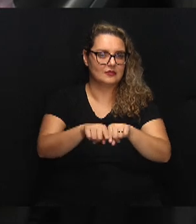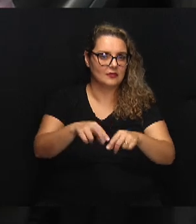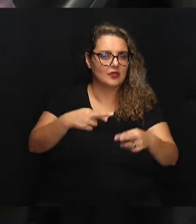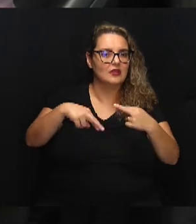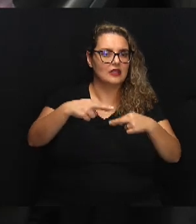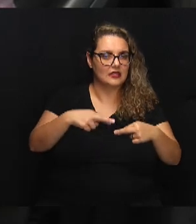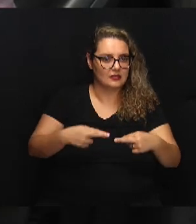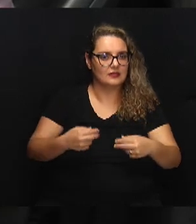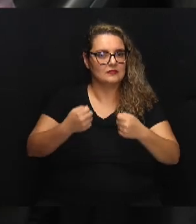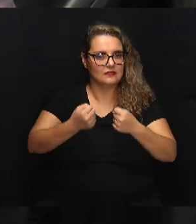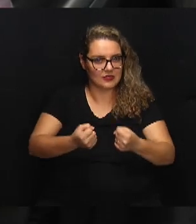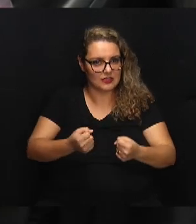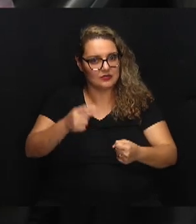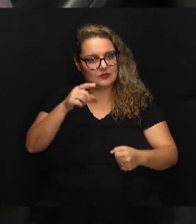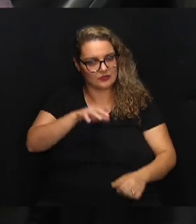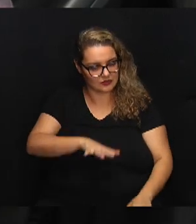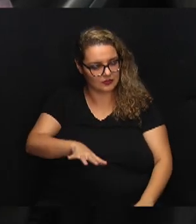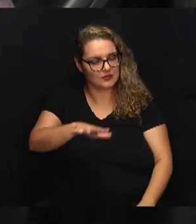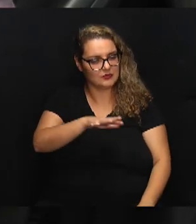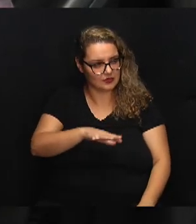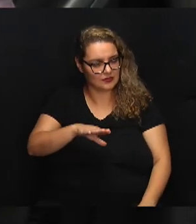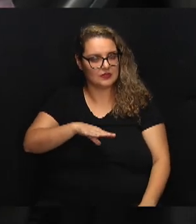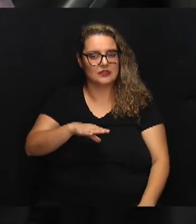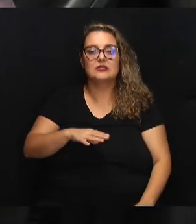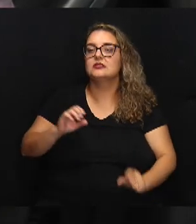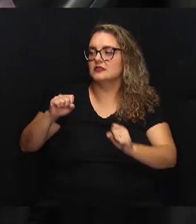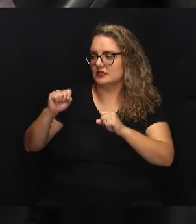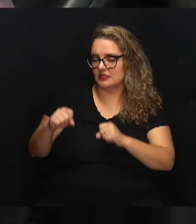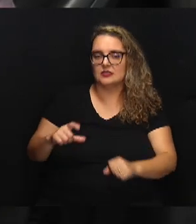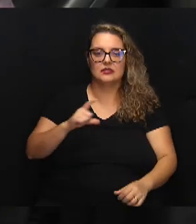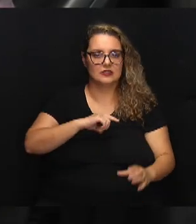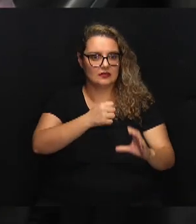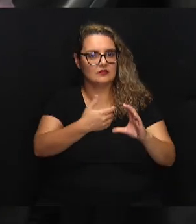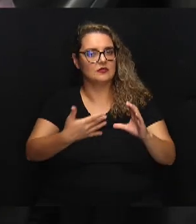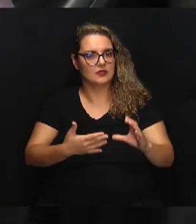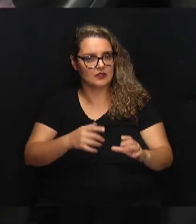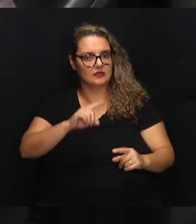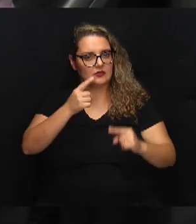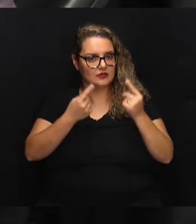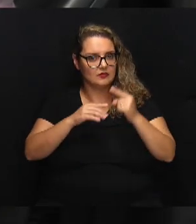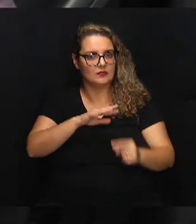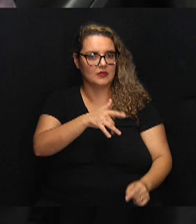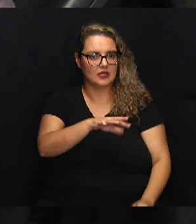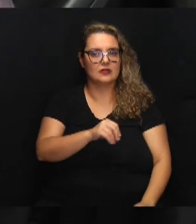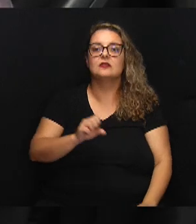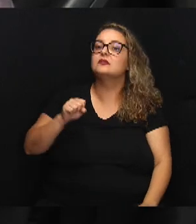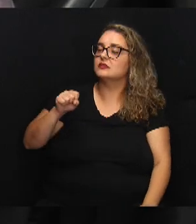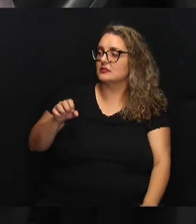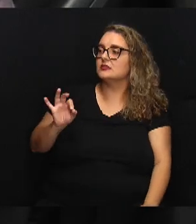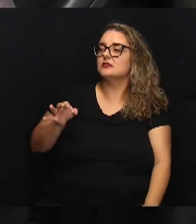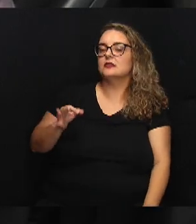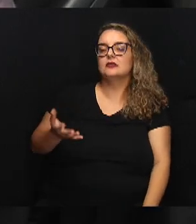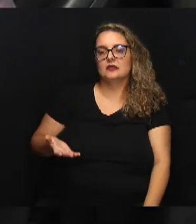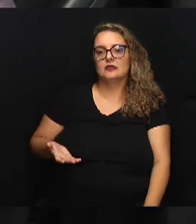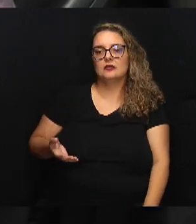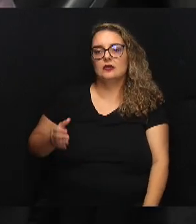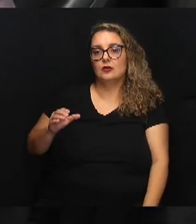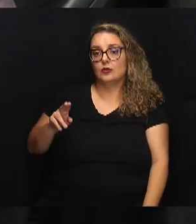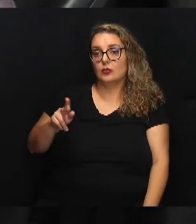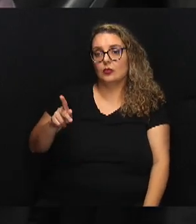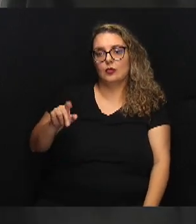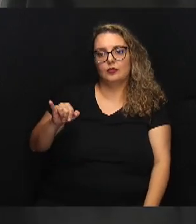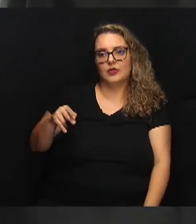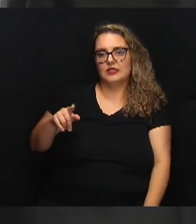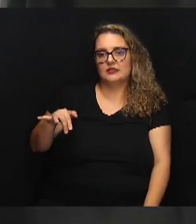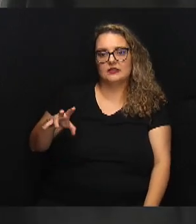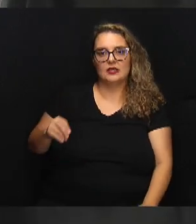que Sim. pegam ali o distrito ou a cidade, né? Sempre Sim. teve essa característica o Carnaval de Barão. Sim, sim. Ah, o Cupinzeiro, né? Sempre vem